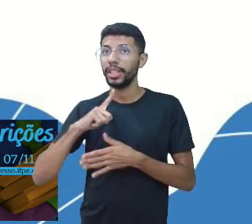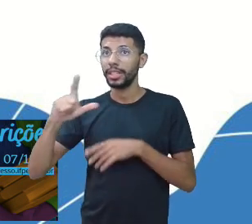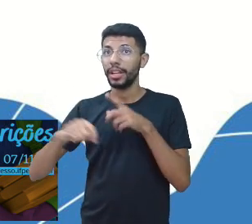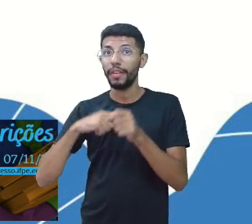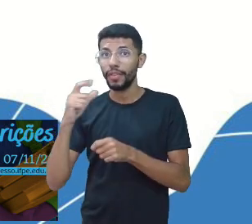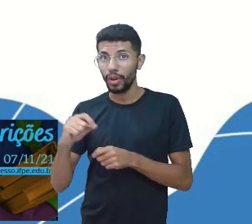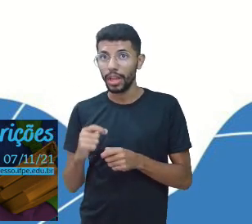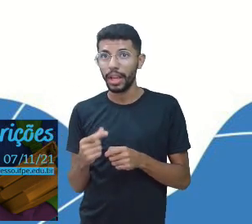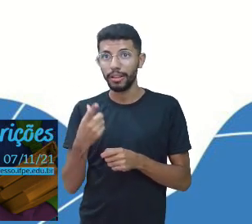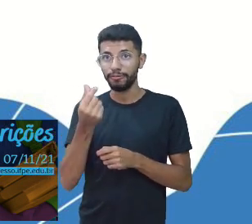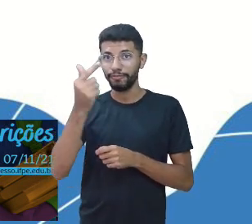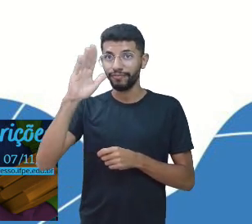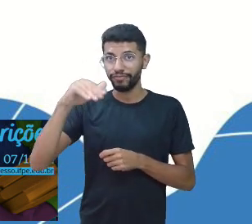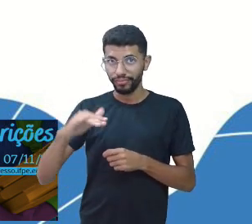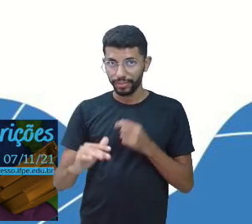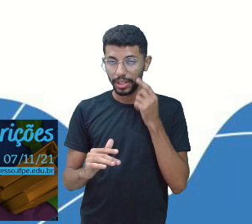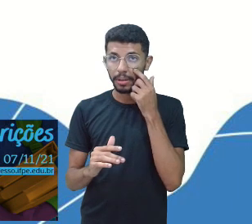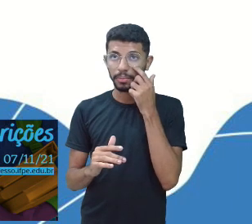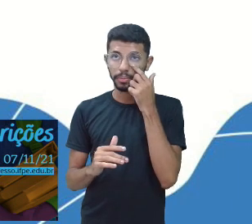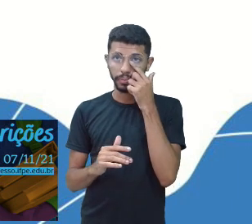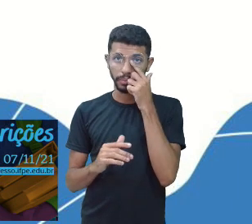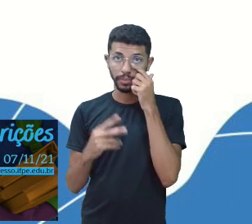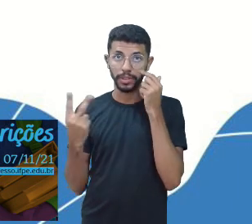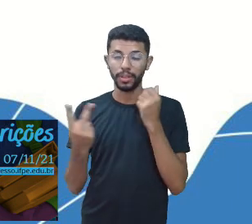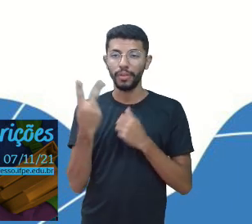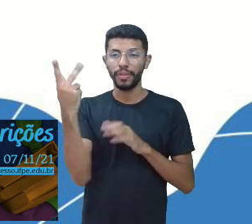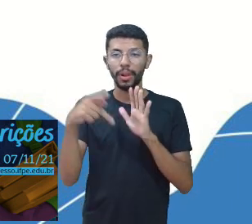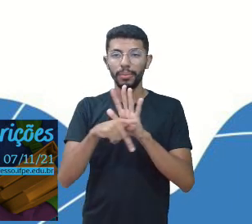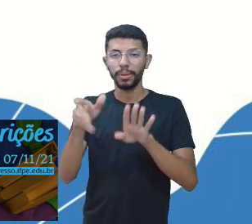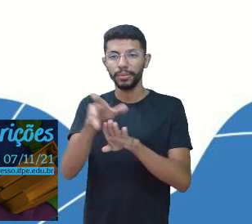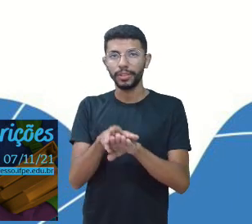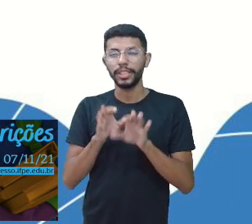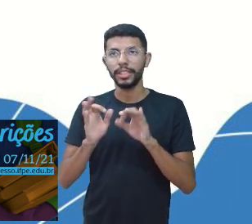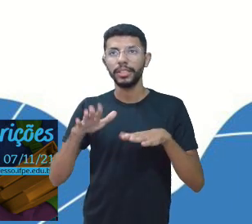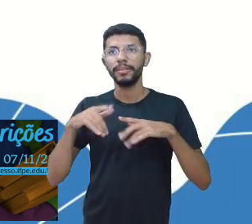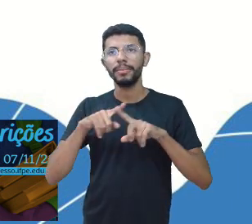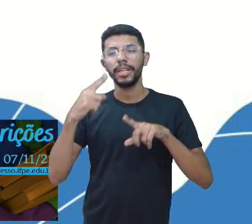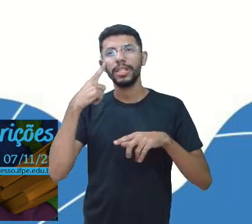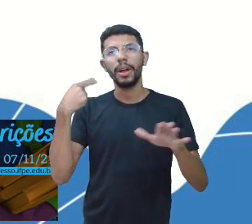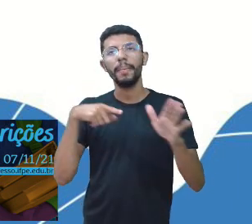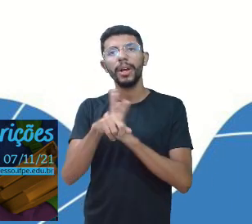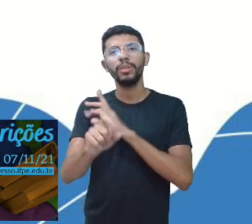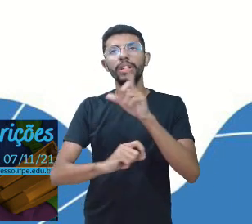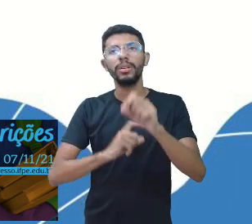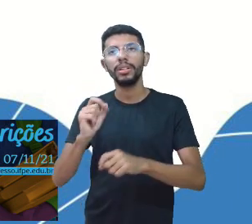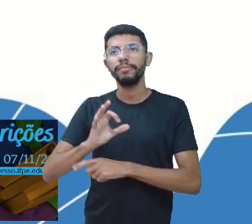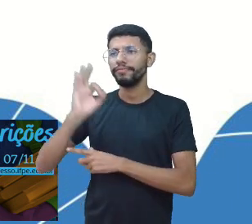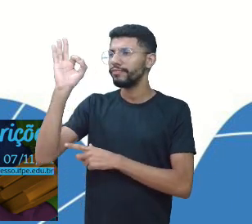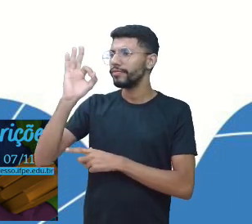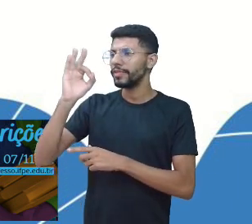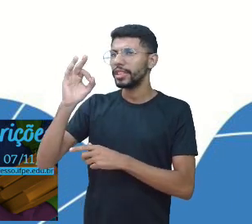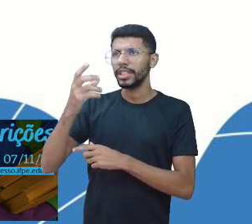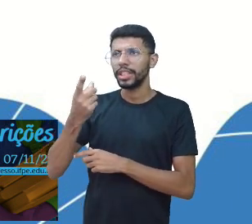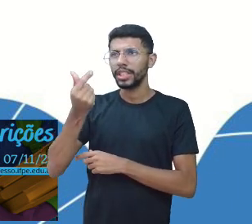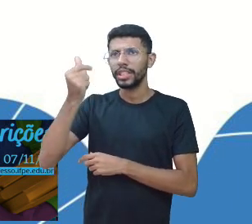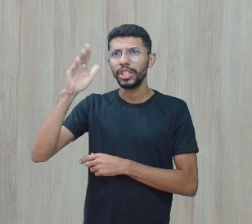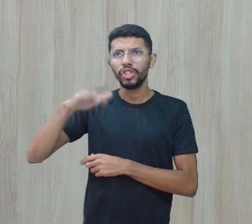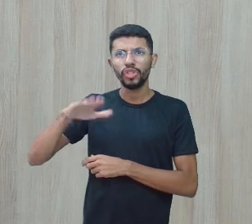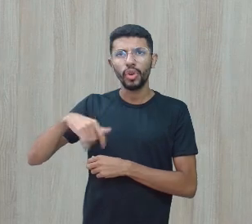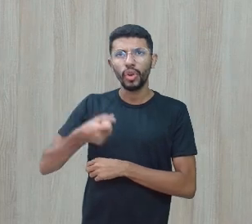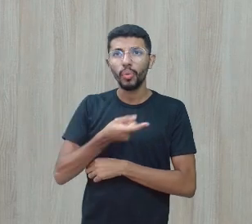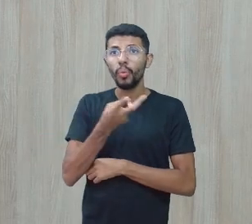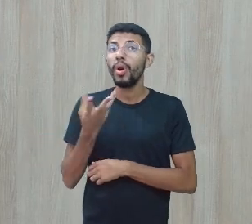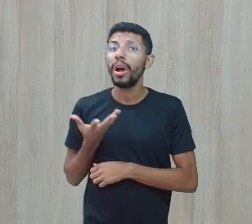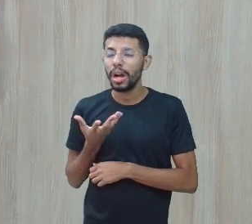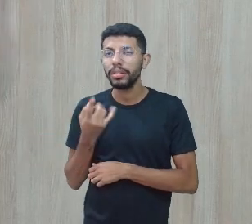desse tênis. A pergunta é, o percentual de desconto foi de... Então, ele quer saber qual